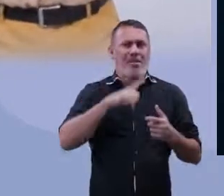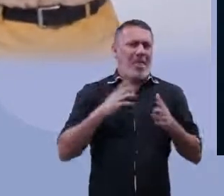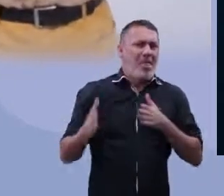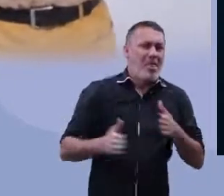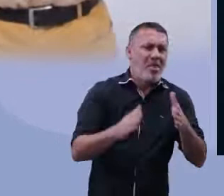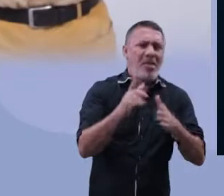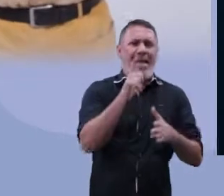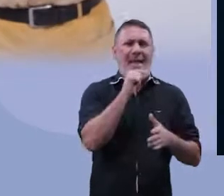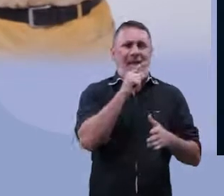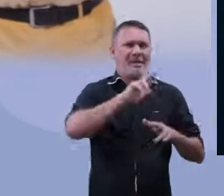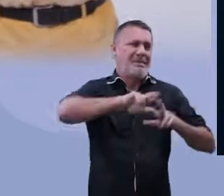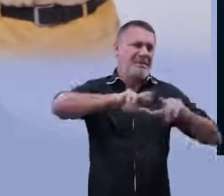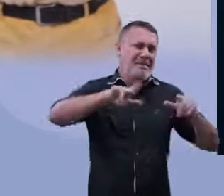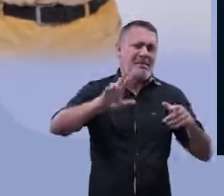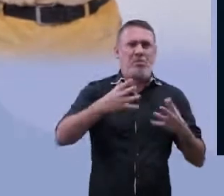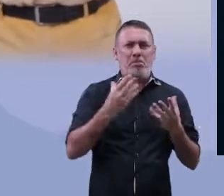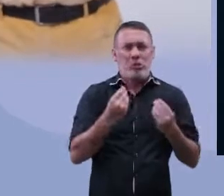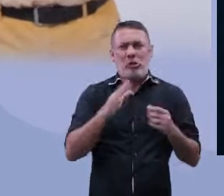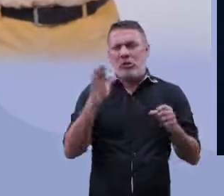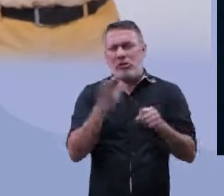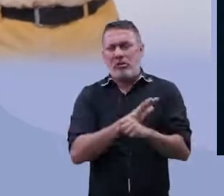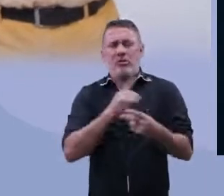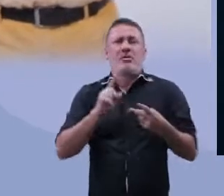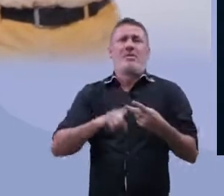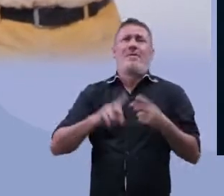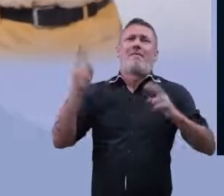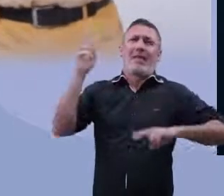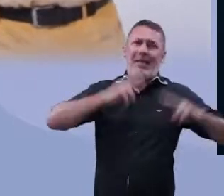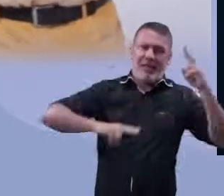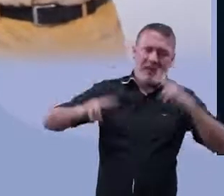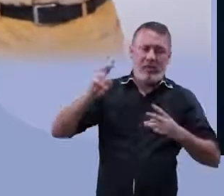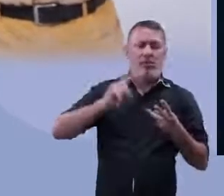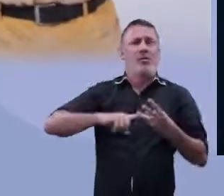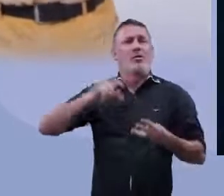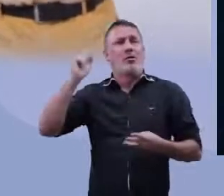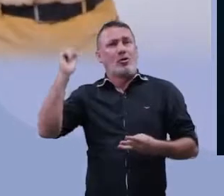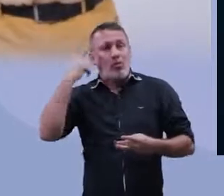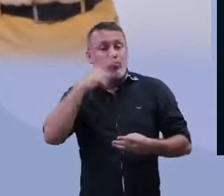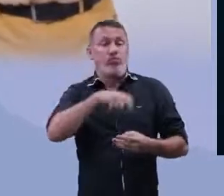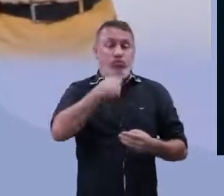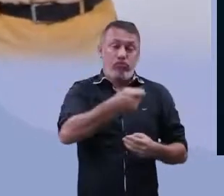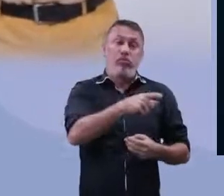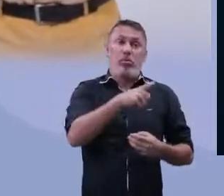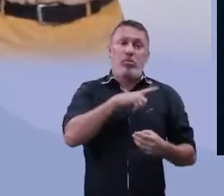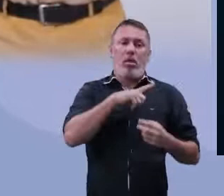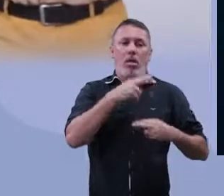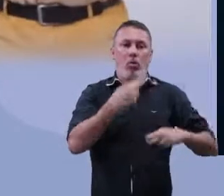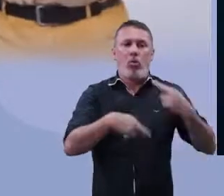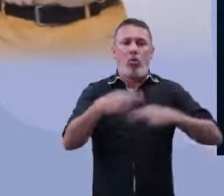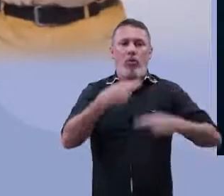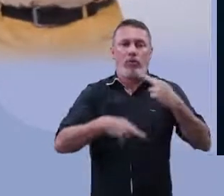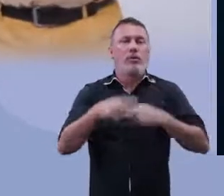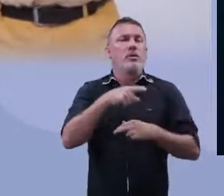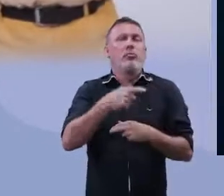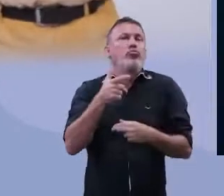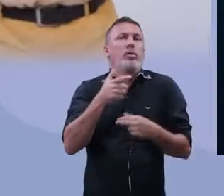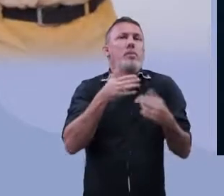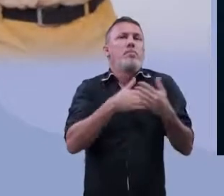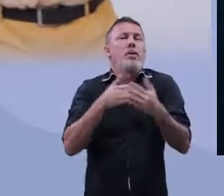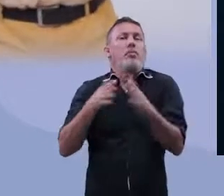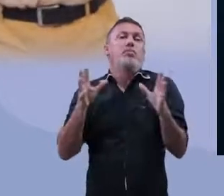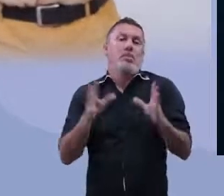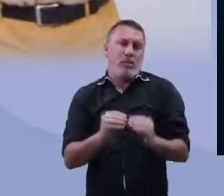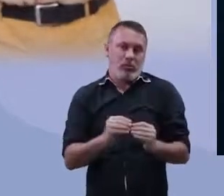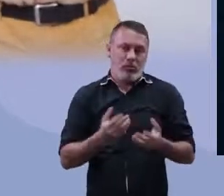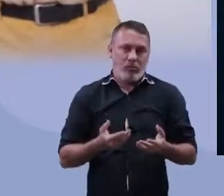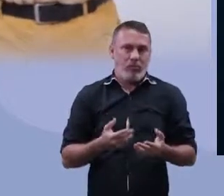o vento, o sol, que são fontes renováveis, são fontes que não geram impacto, são